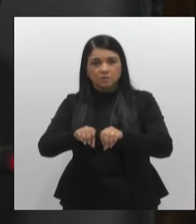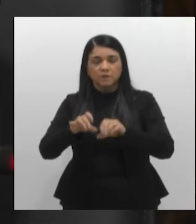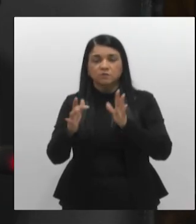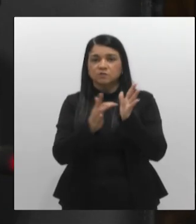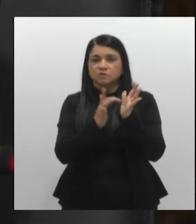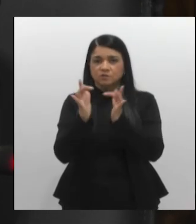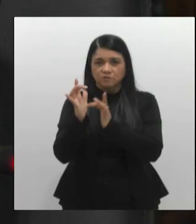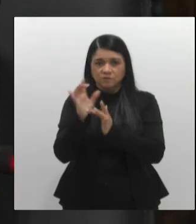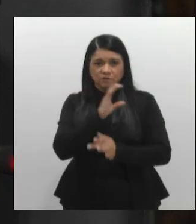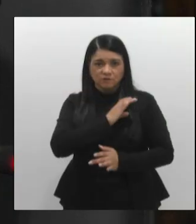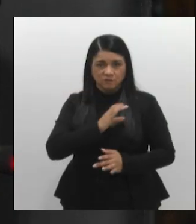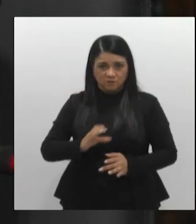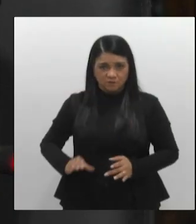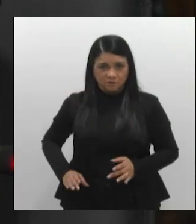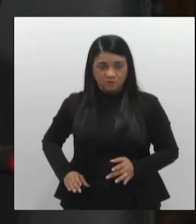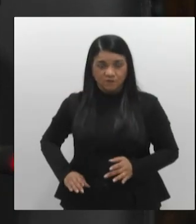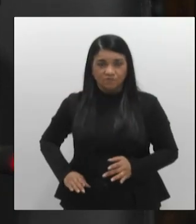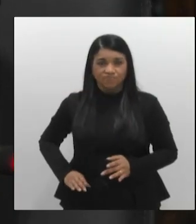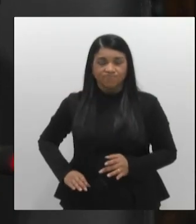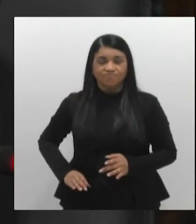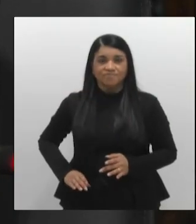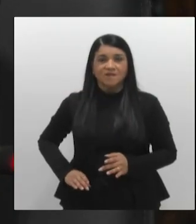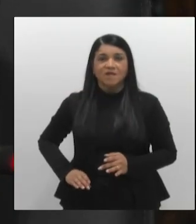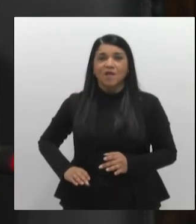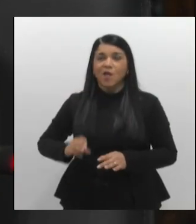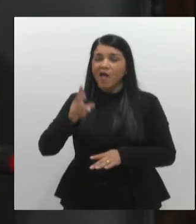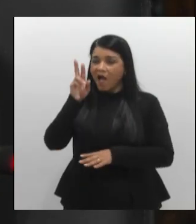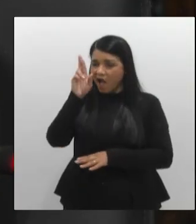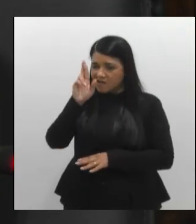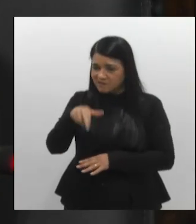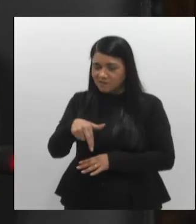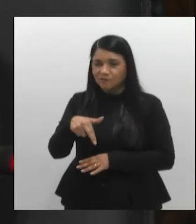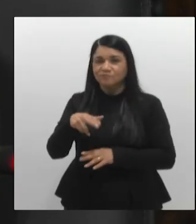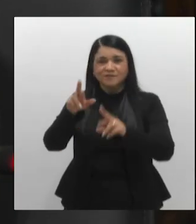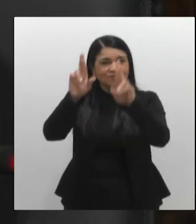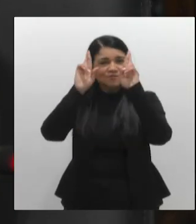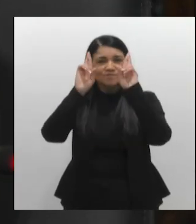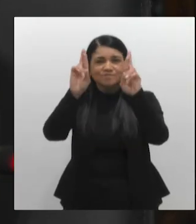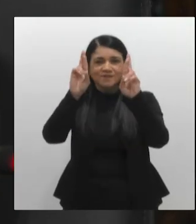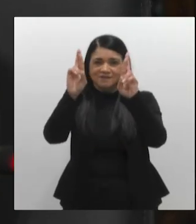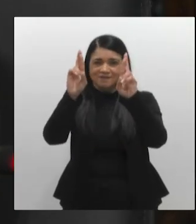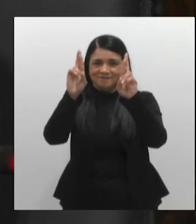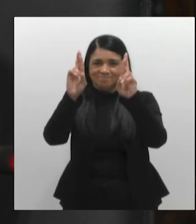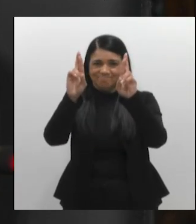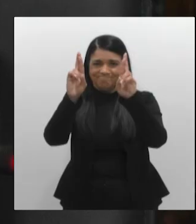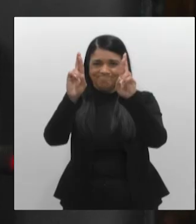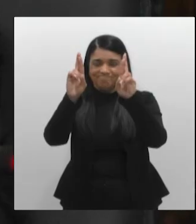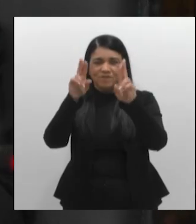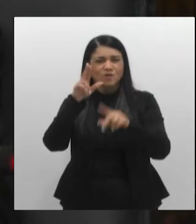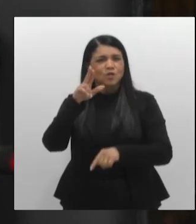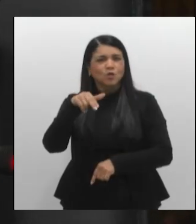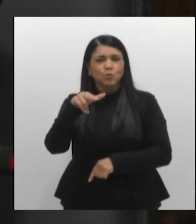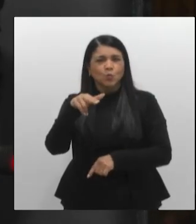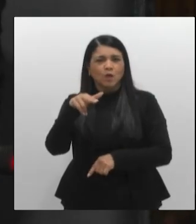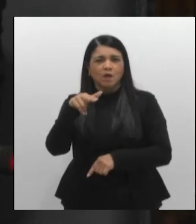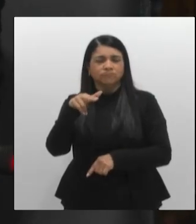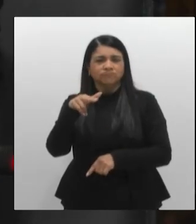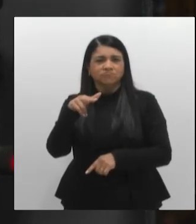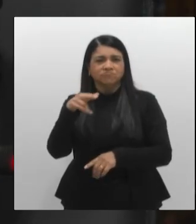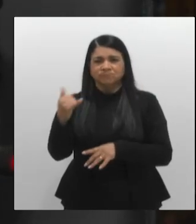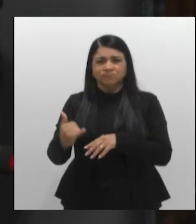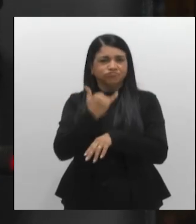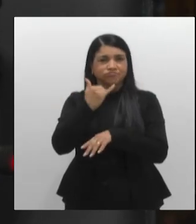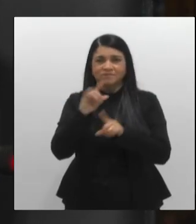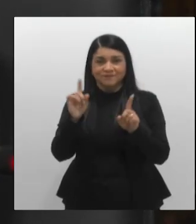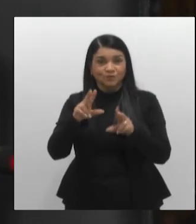Jesus Cristo, Ele que é a razão da esperança que não decepciona. Que Deus nos ajude a fazer bem